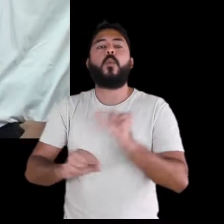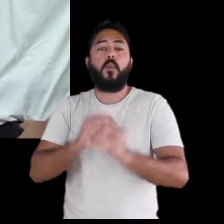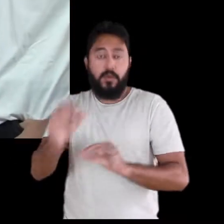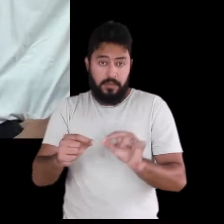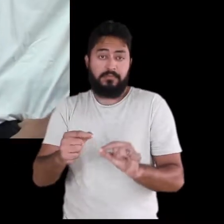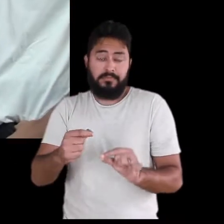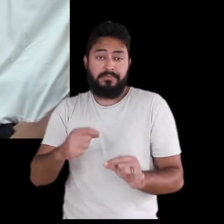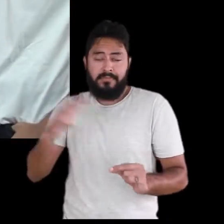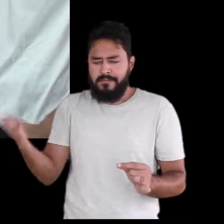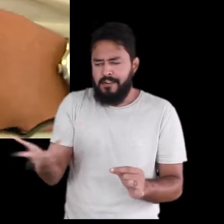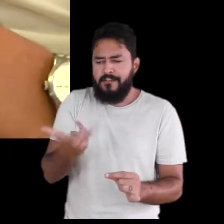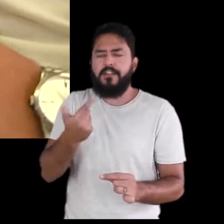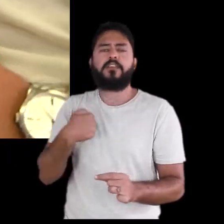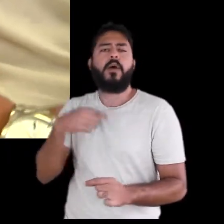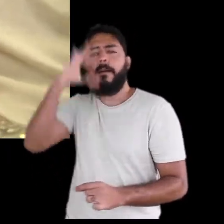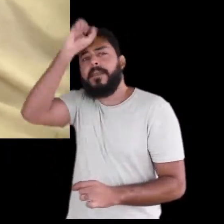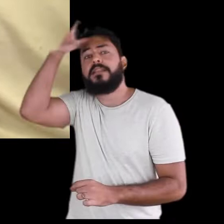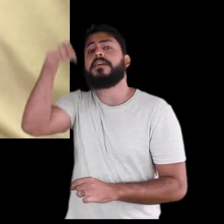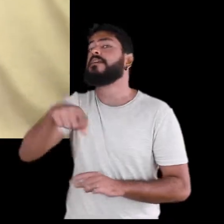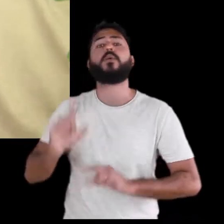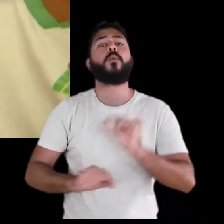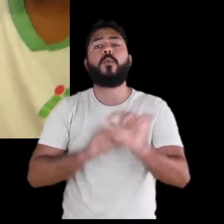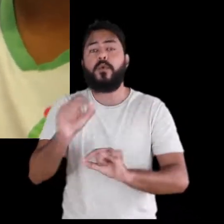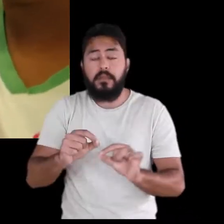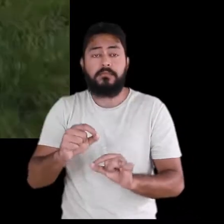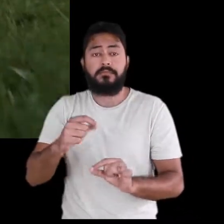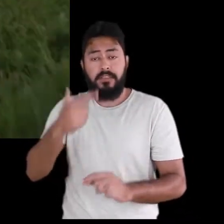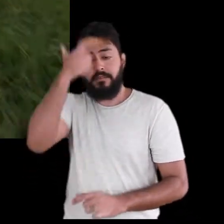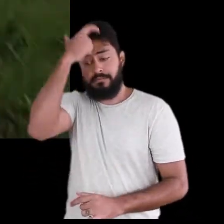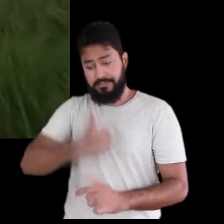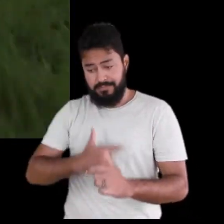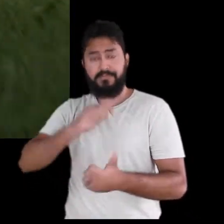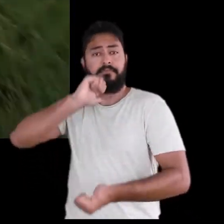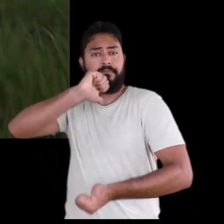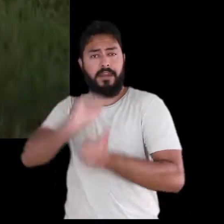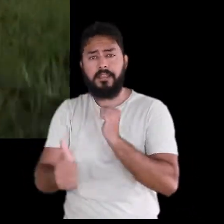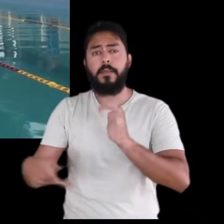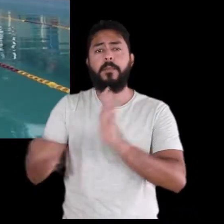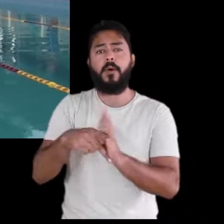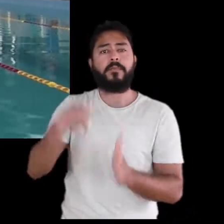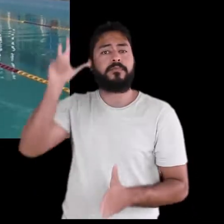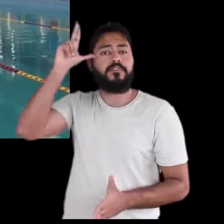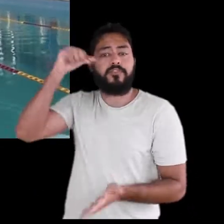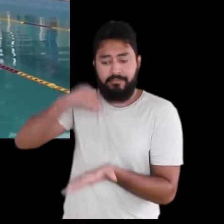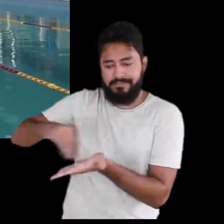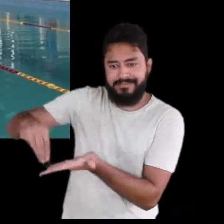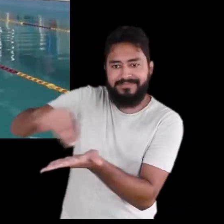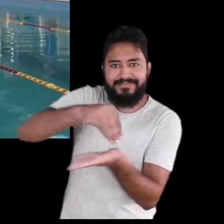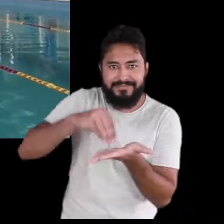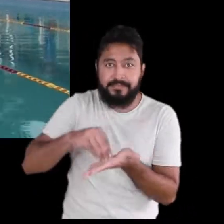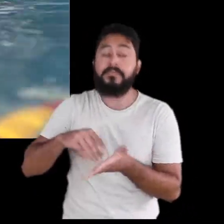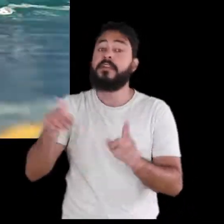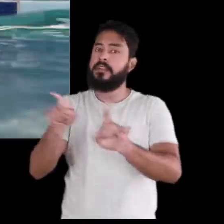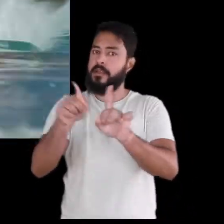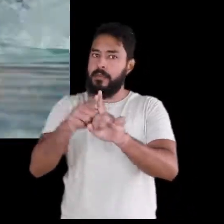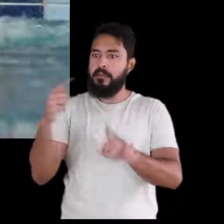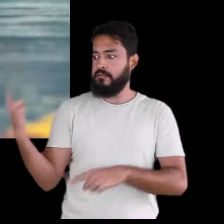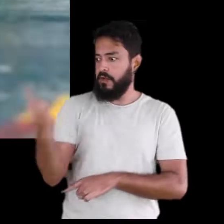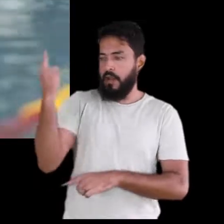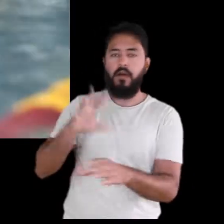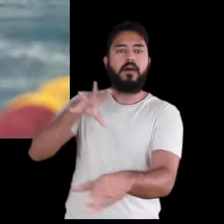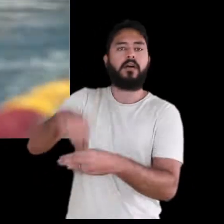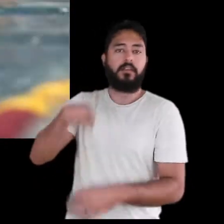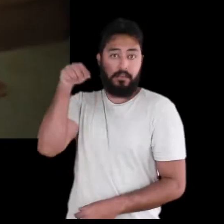seguir uma das grandes aptidões aí que eu e aqui junto do iefp me tornar um grande atleta de xadrez uma das